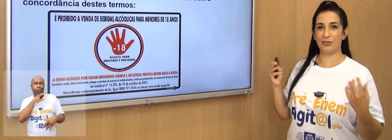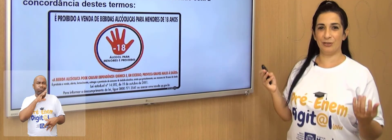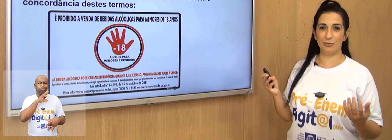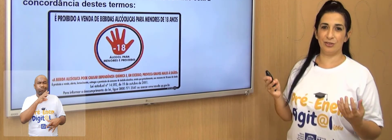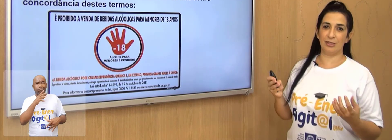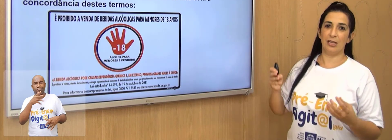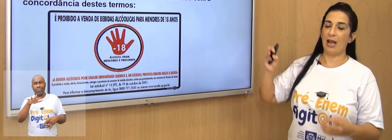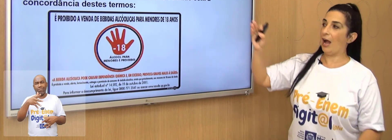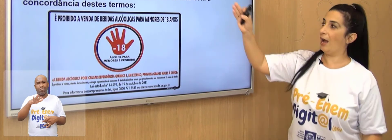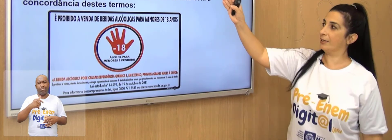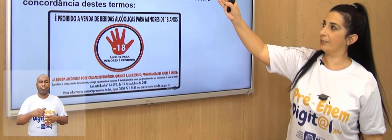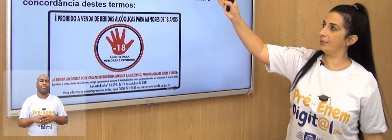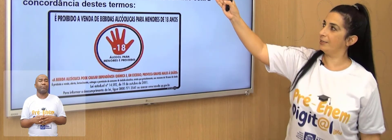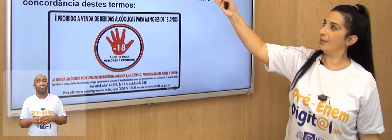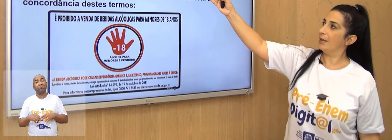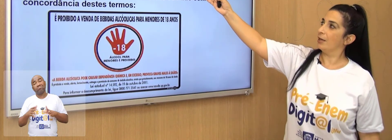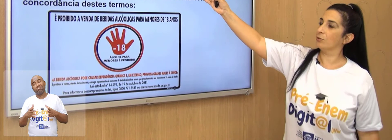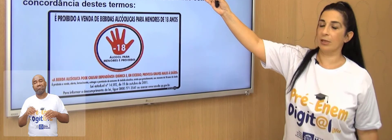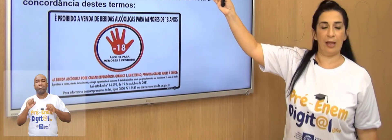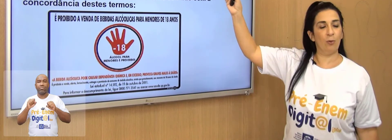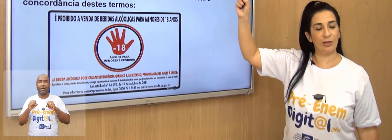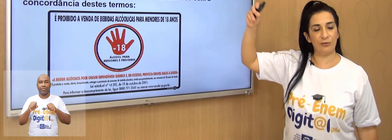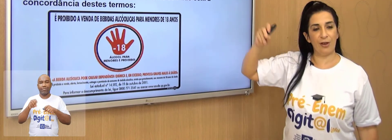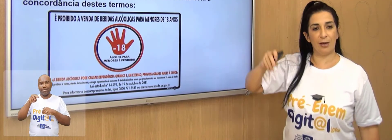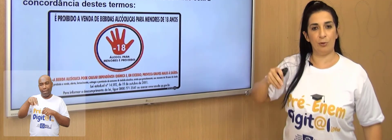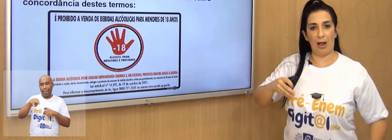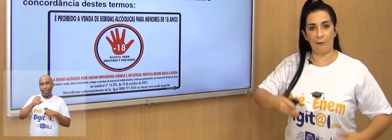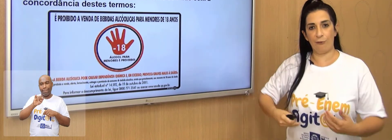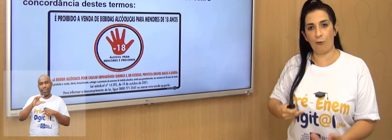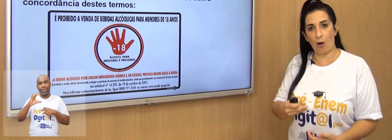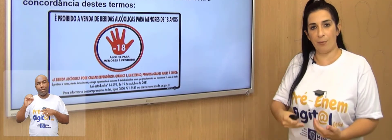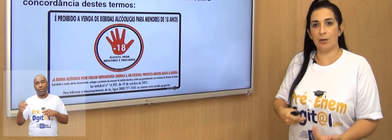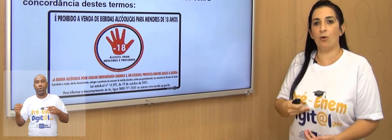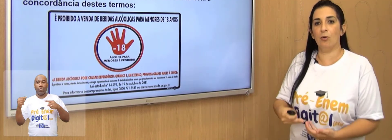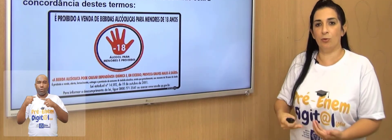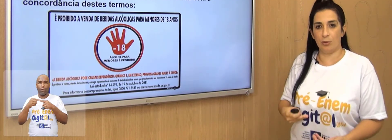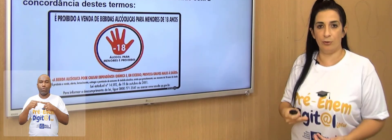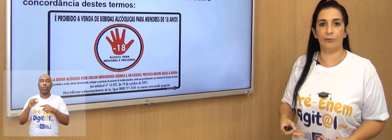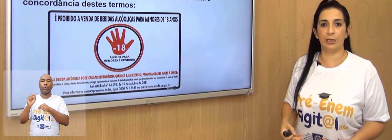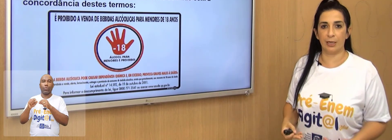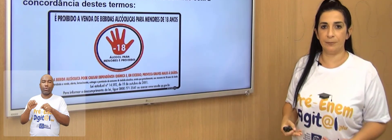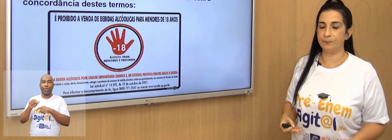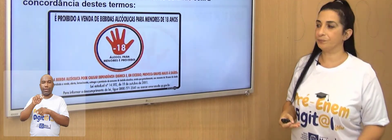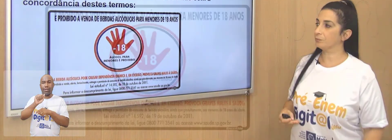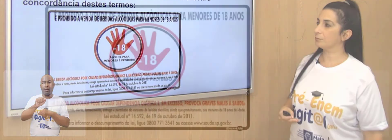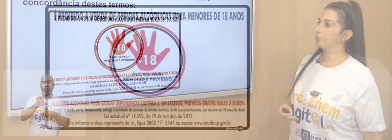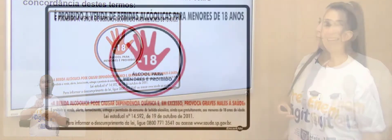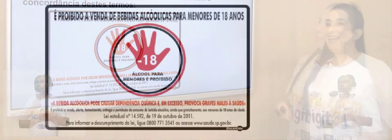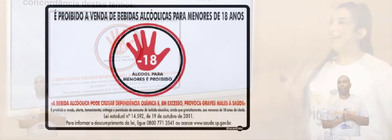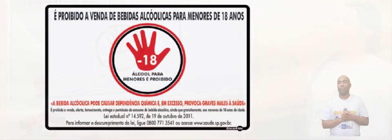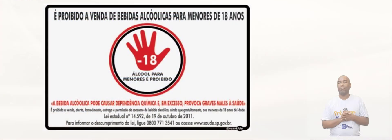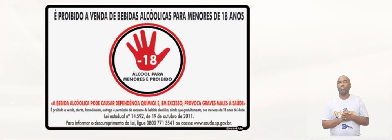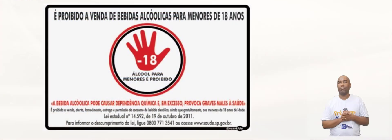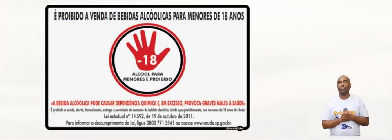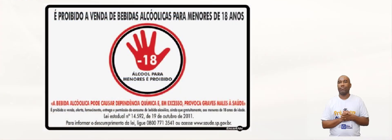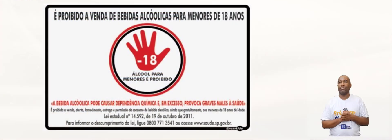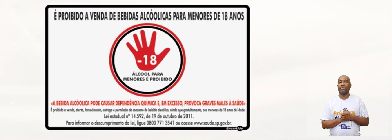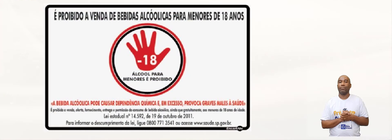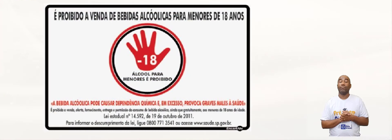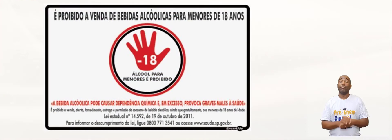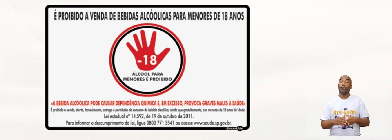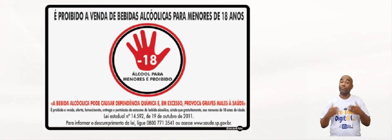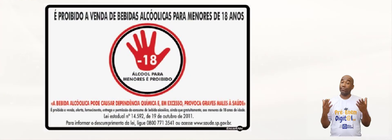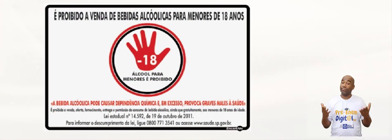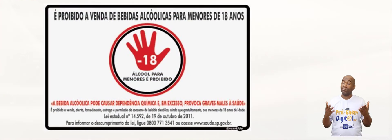no sentido de aqui é um advérbio, a forma como eu fiquei. É